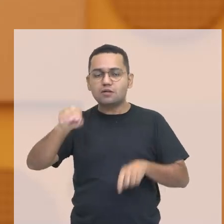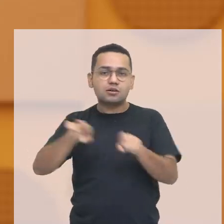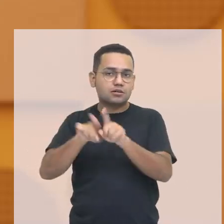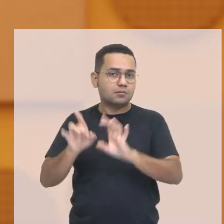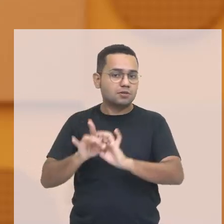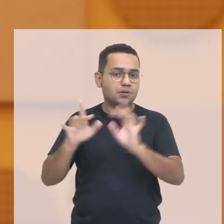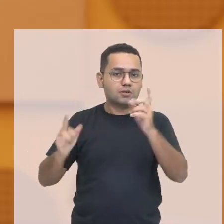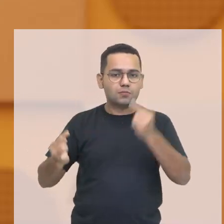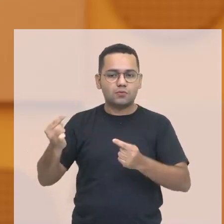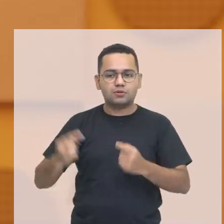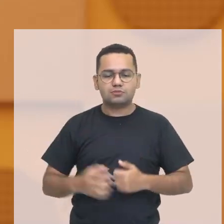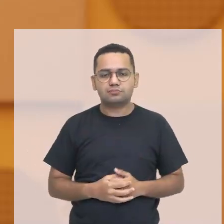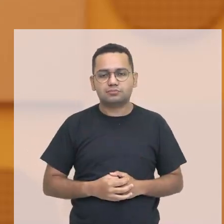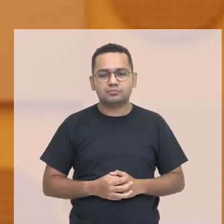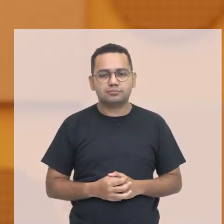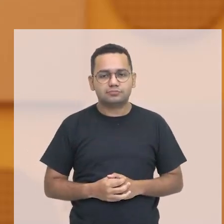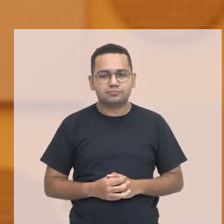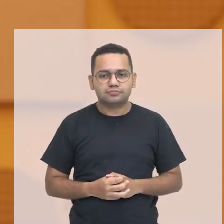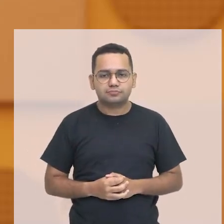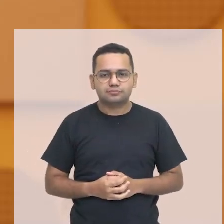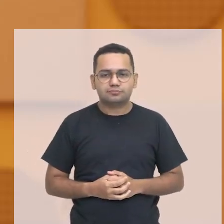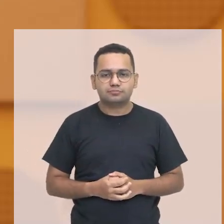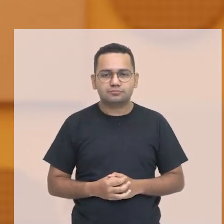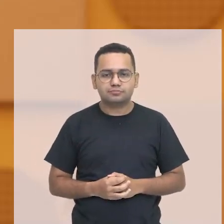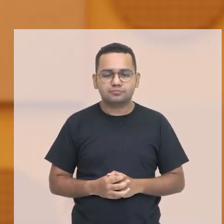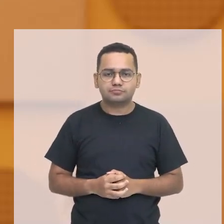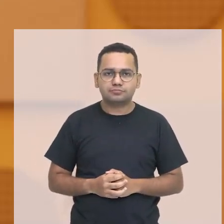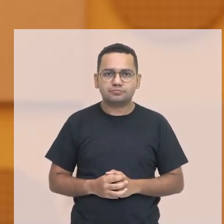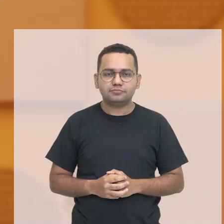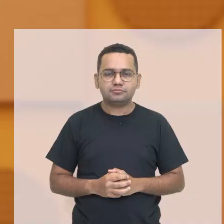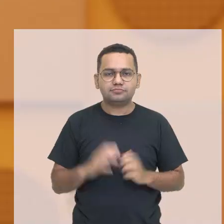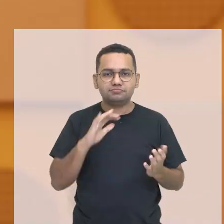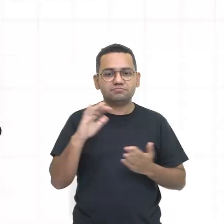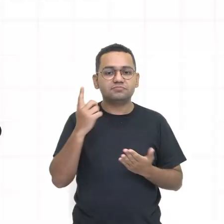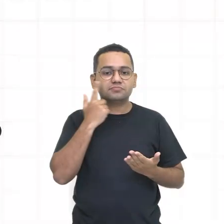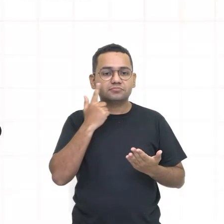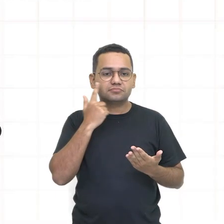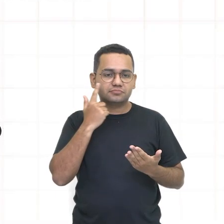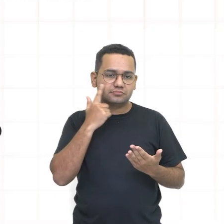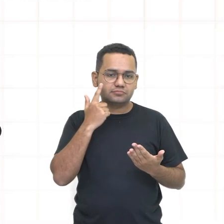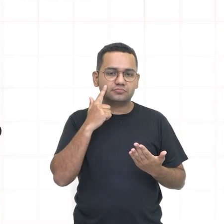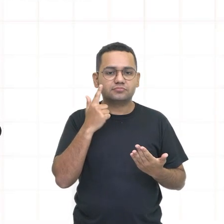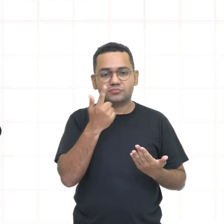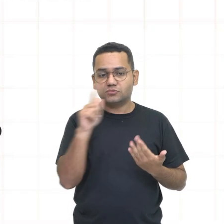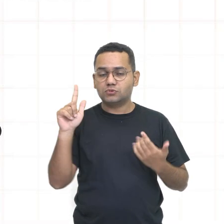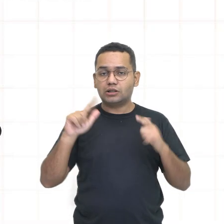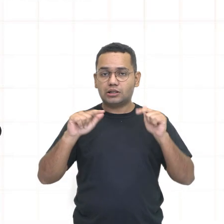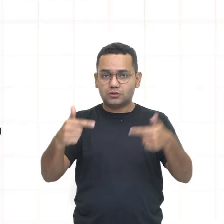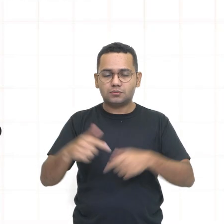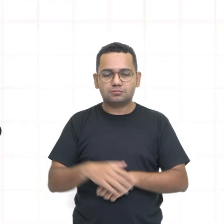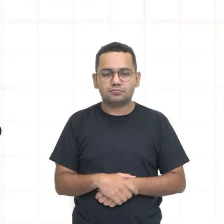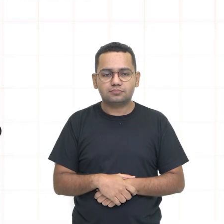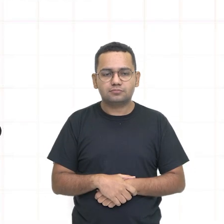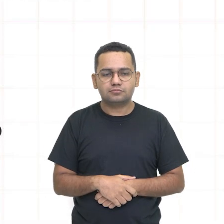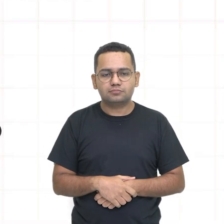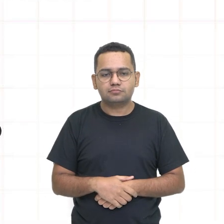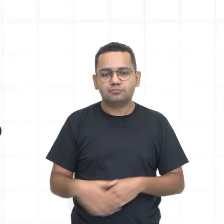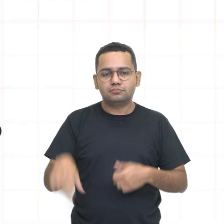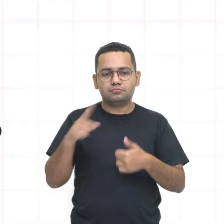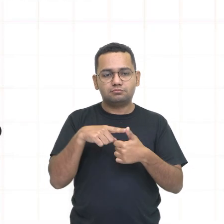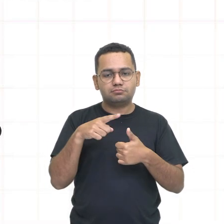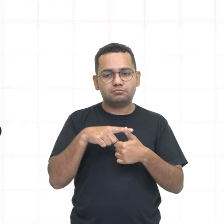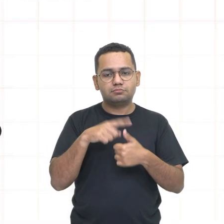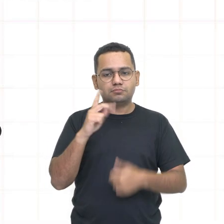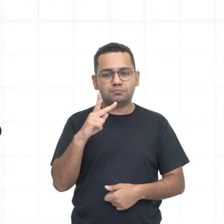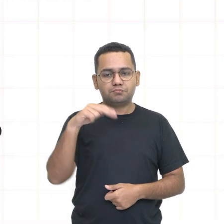por aí, vamos lá nas nossas próximas medidas, principais medidas e acontecimentos desse período. Continuando, Plano Nacional